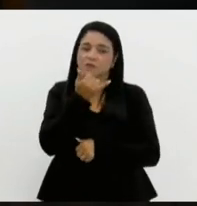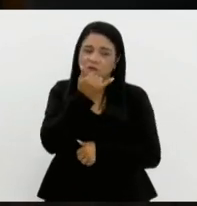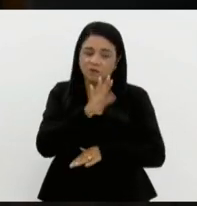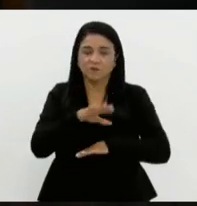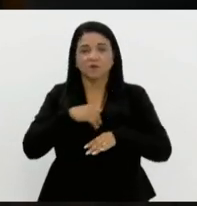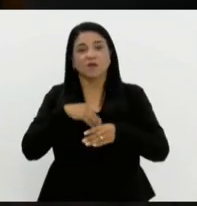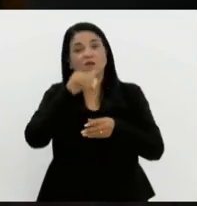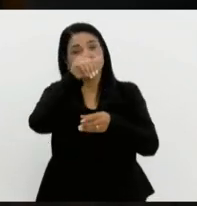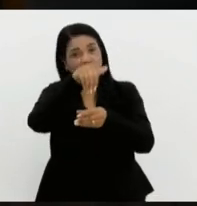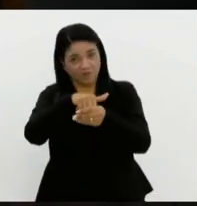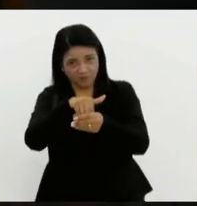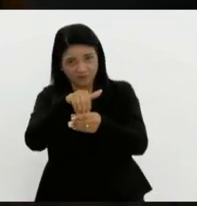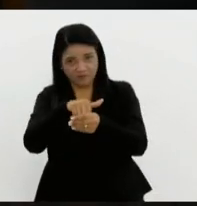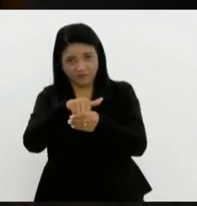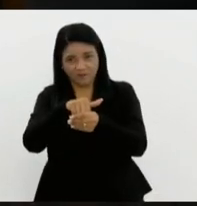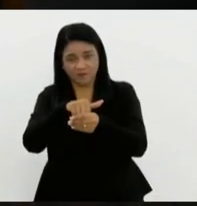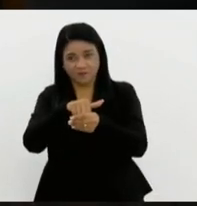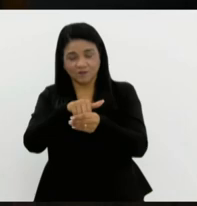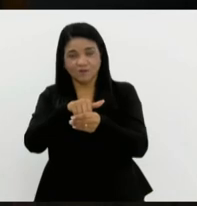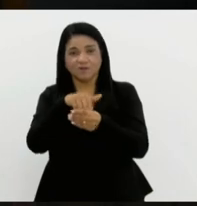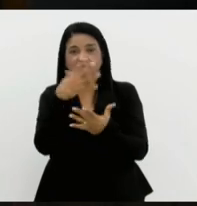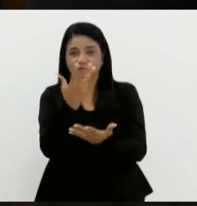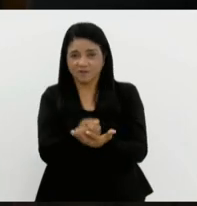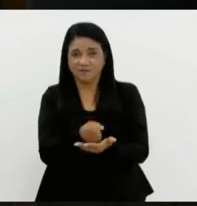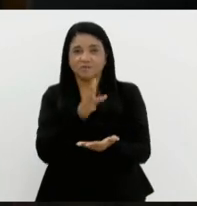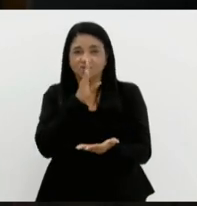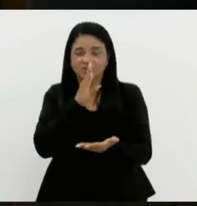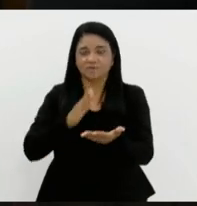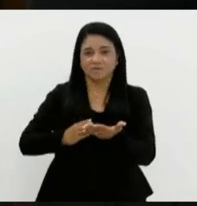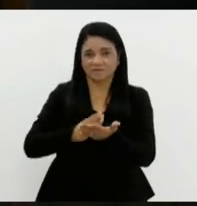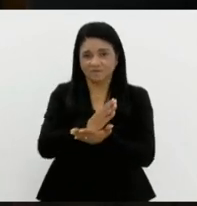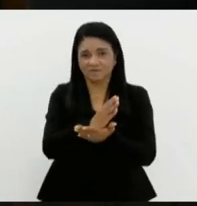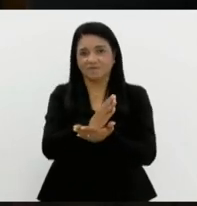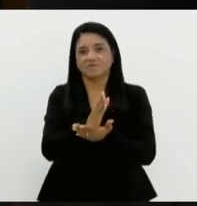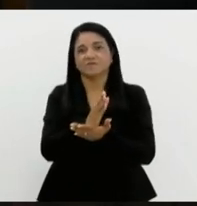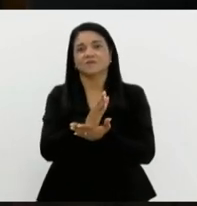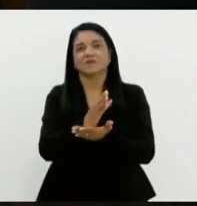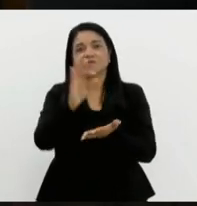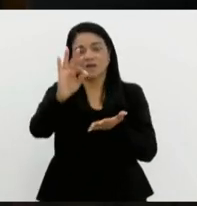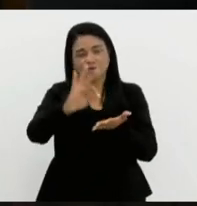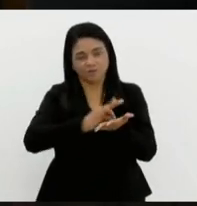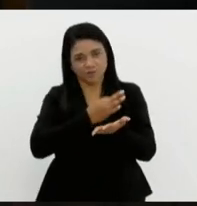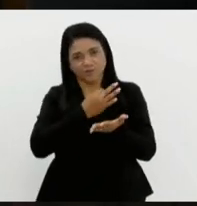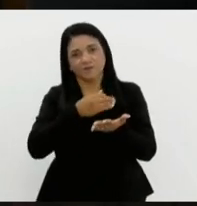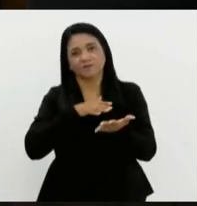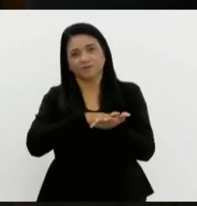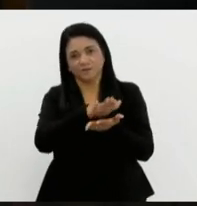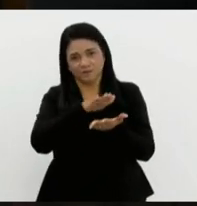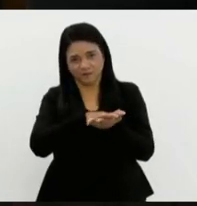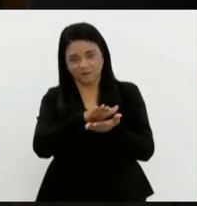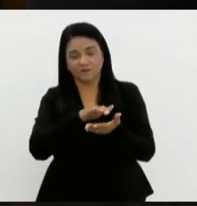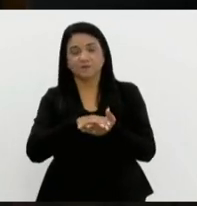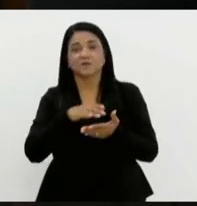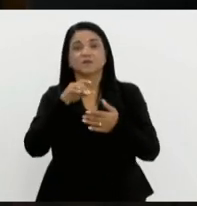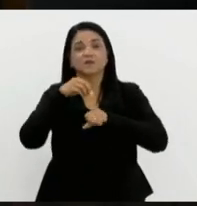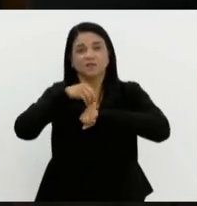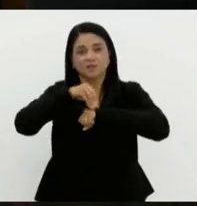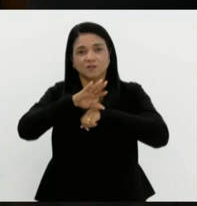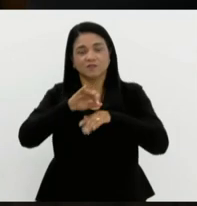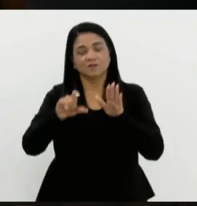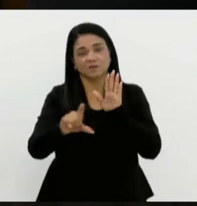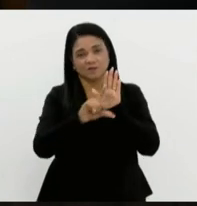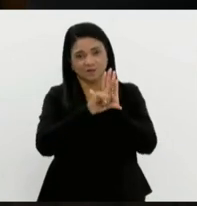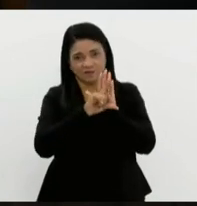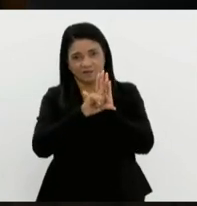Em votação, os senhores que aprovam permaneçam como estão. Aprovado, vai a publicação. Indicação